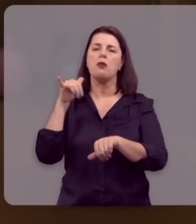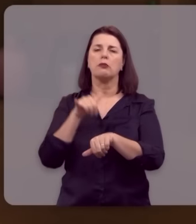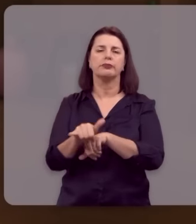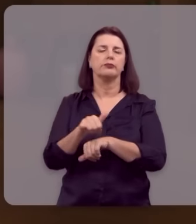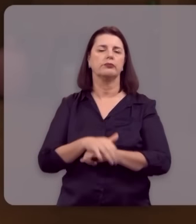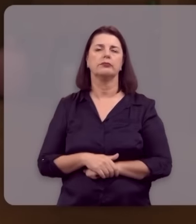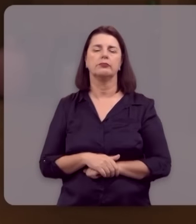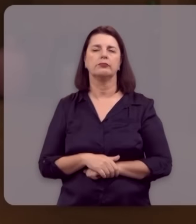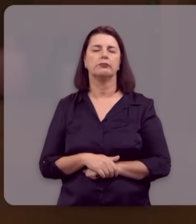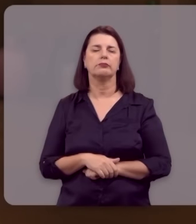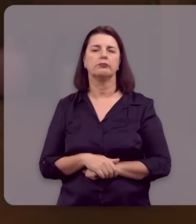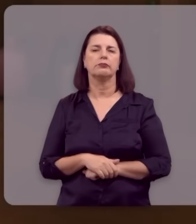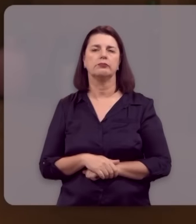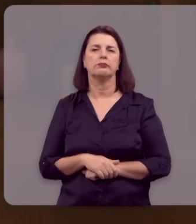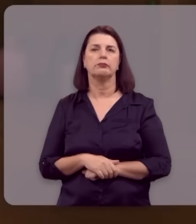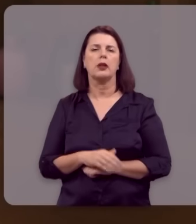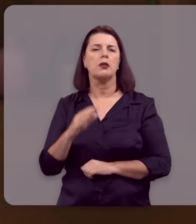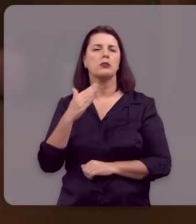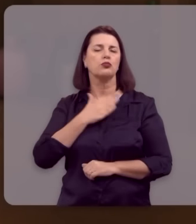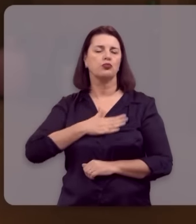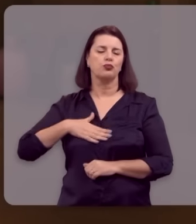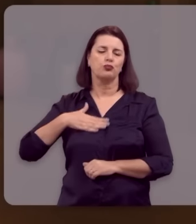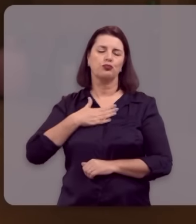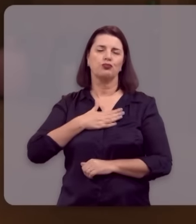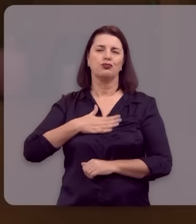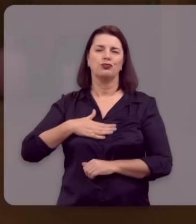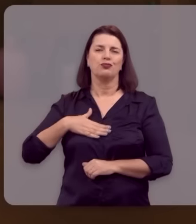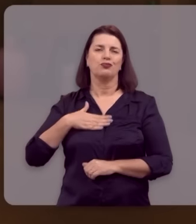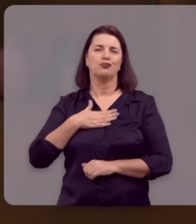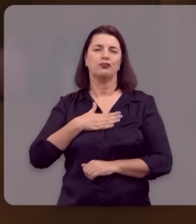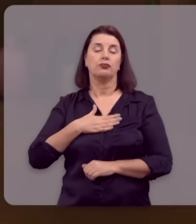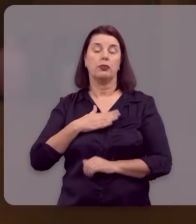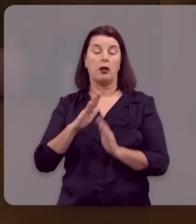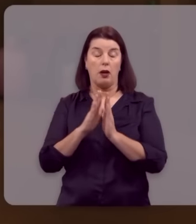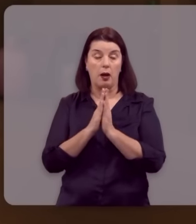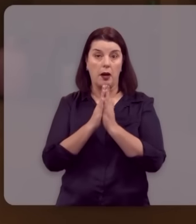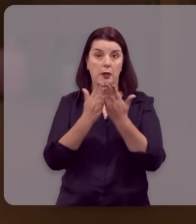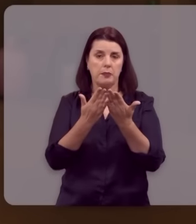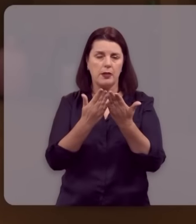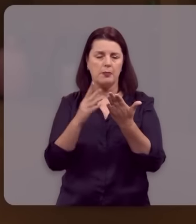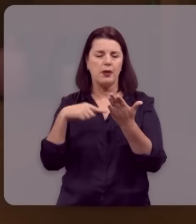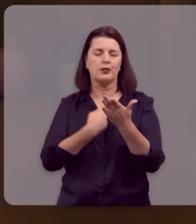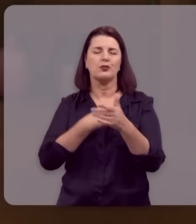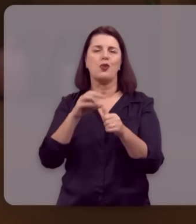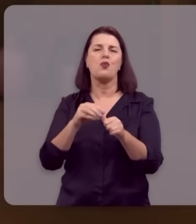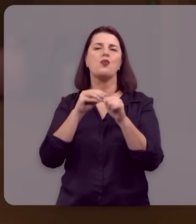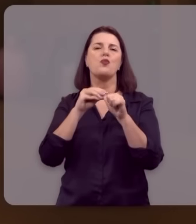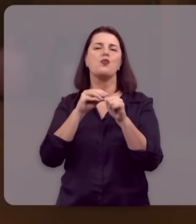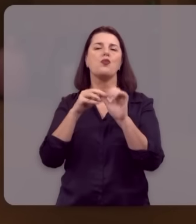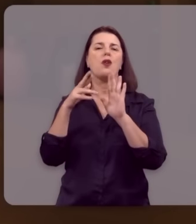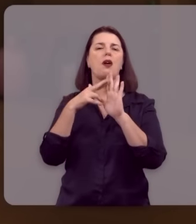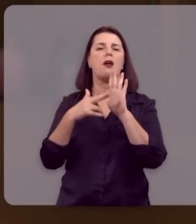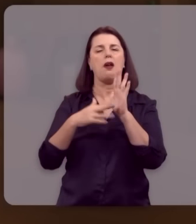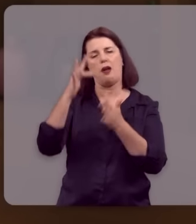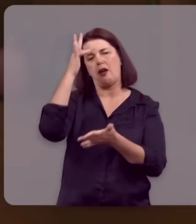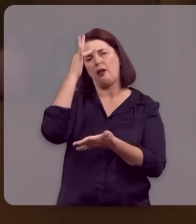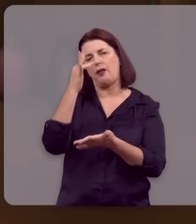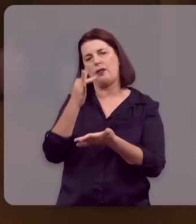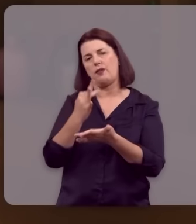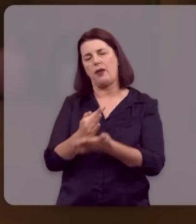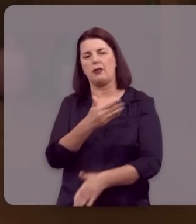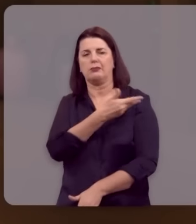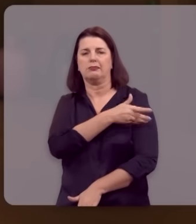infalível, é suficiente. A Bíblia é a nossa única regra de fé